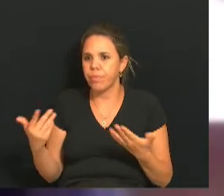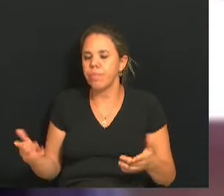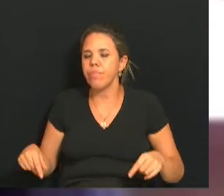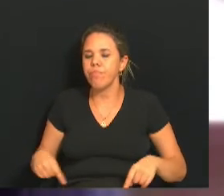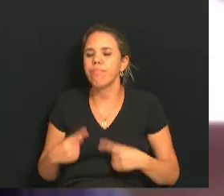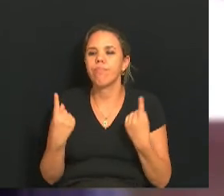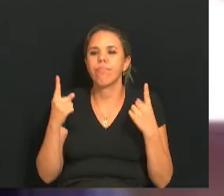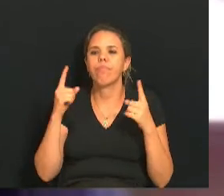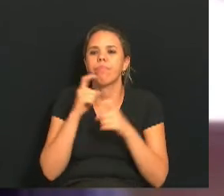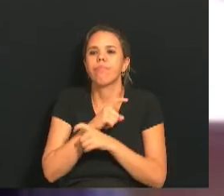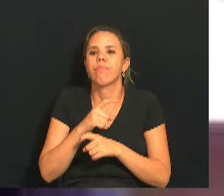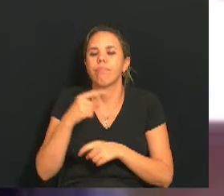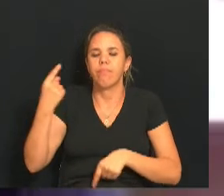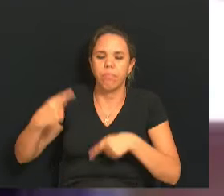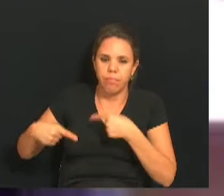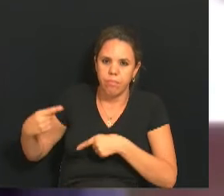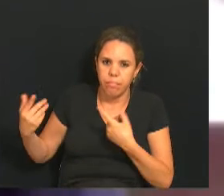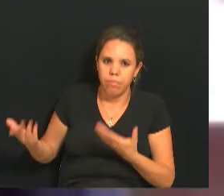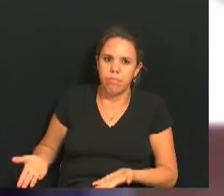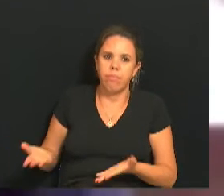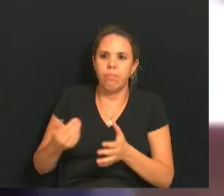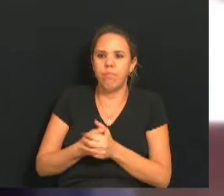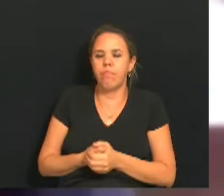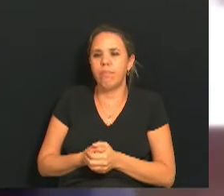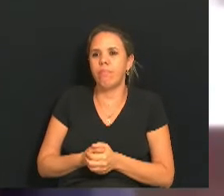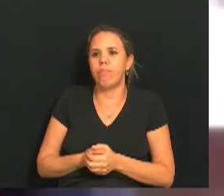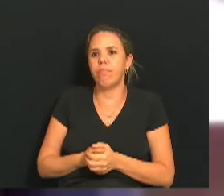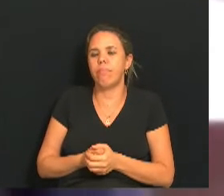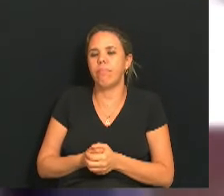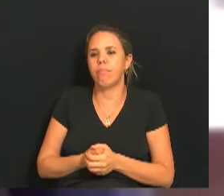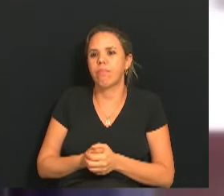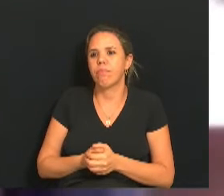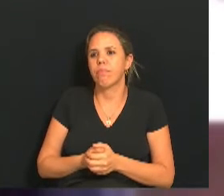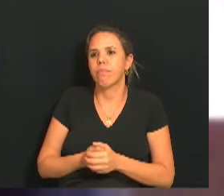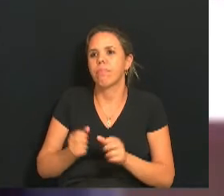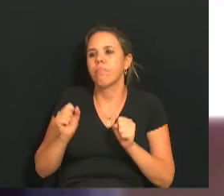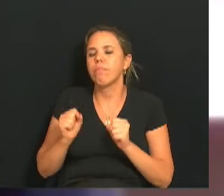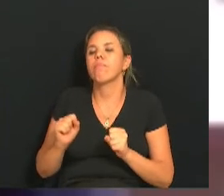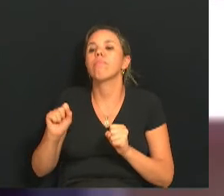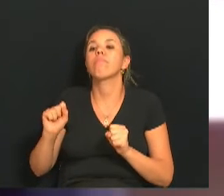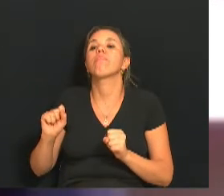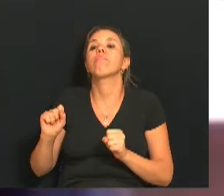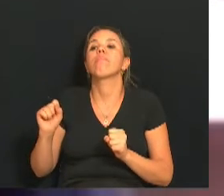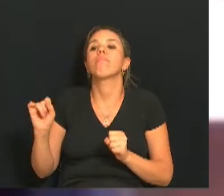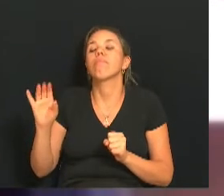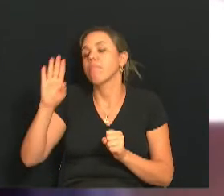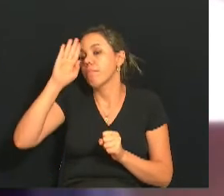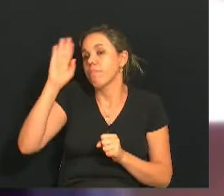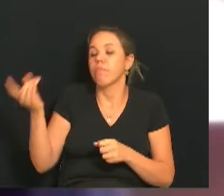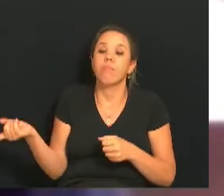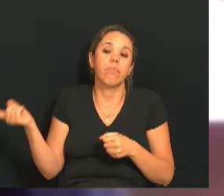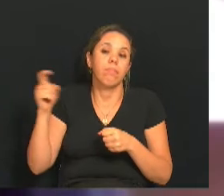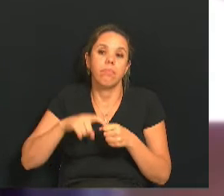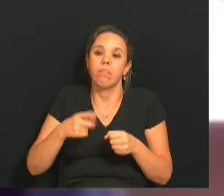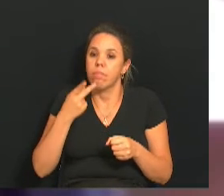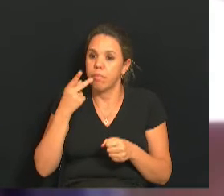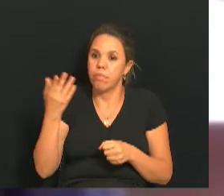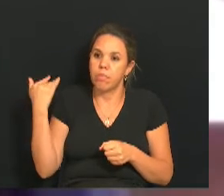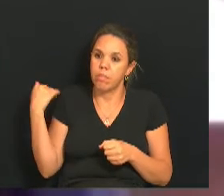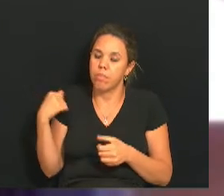gente está aqui para discutir. Qual a chave desse desafio? Retomando as falas